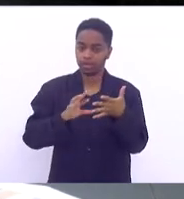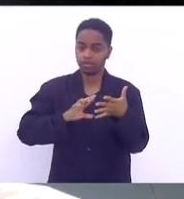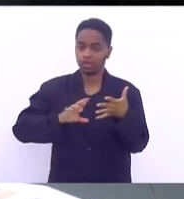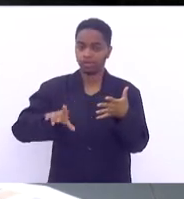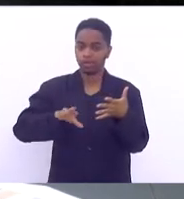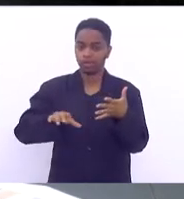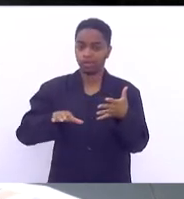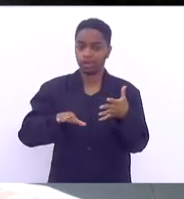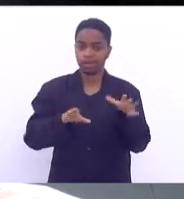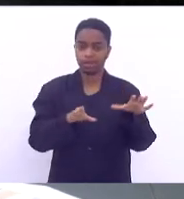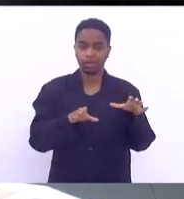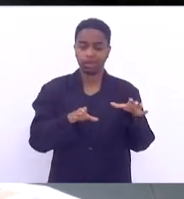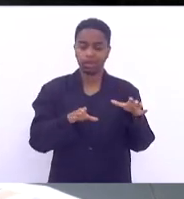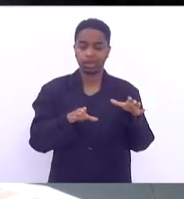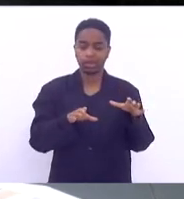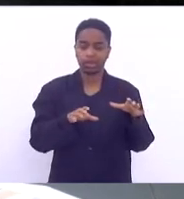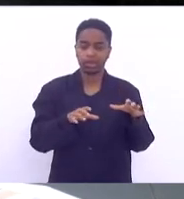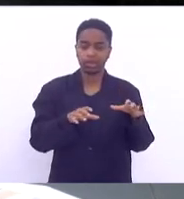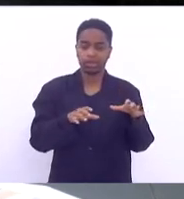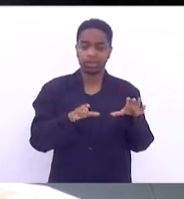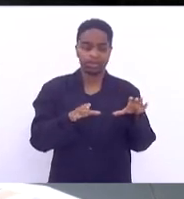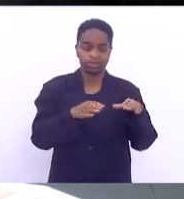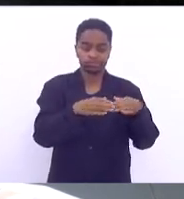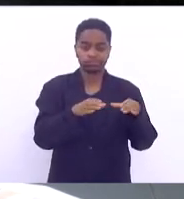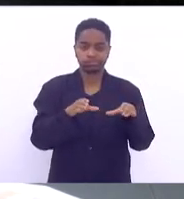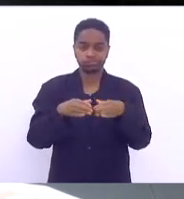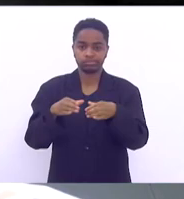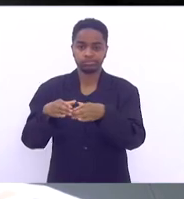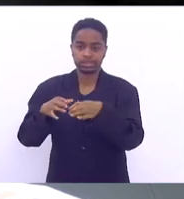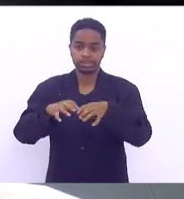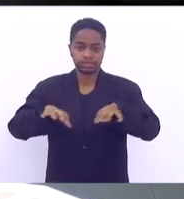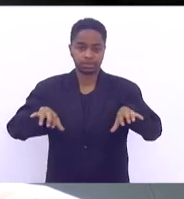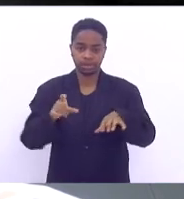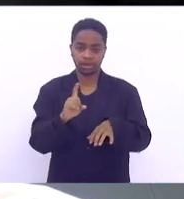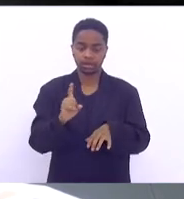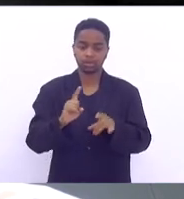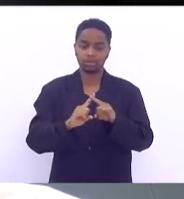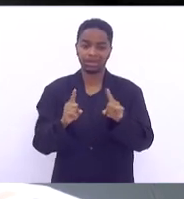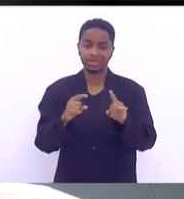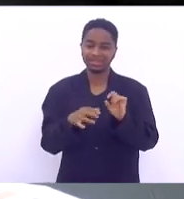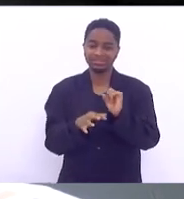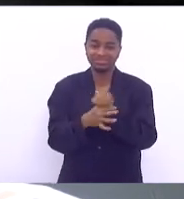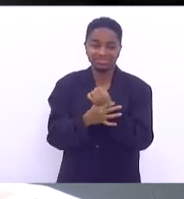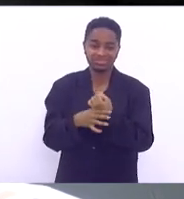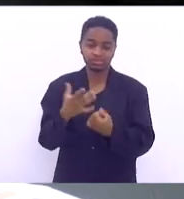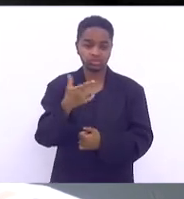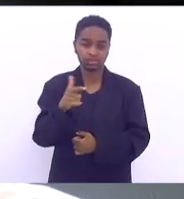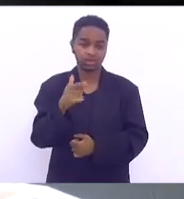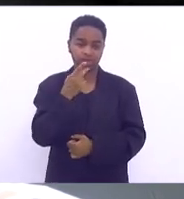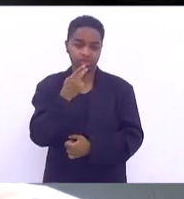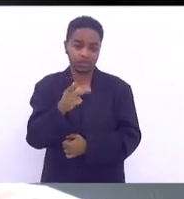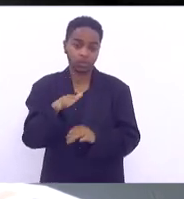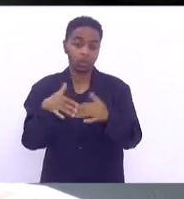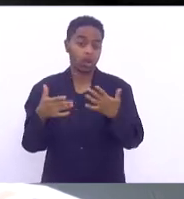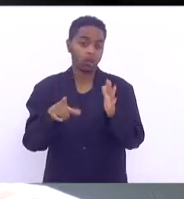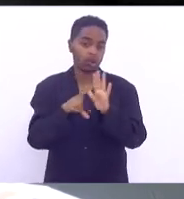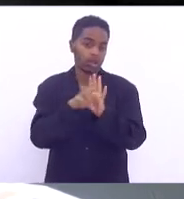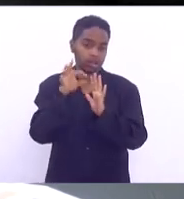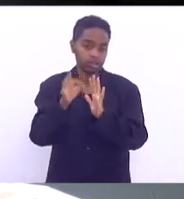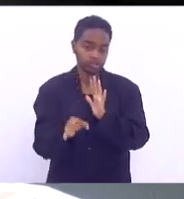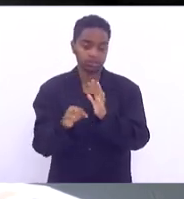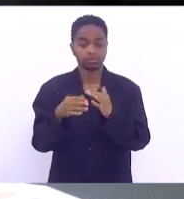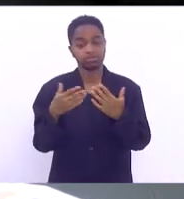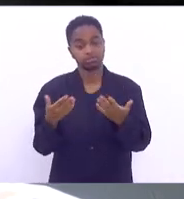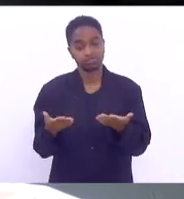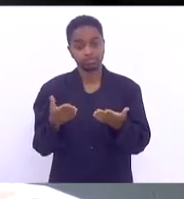uma colcha de retalhos. Mas eu não estou aqui com segurança para dizer que lei é essa. Então, se